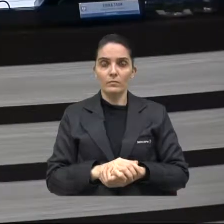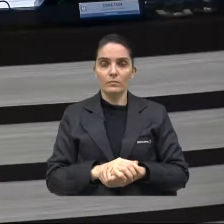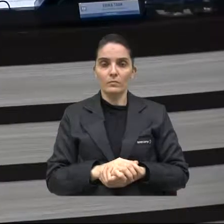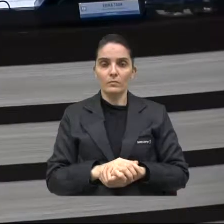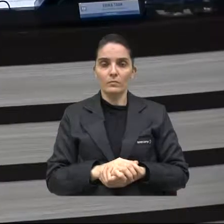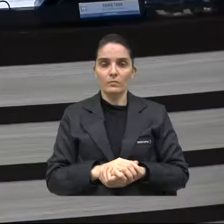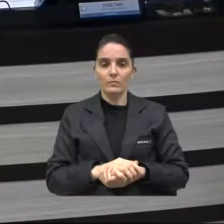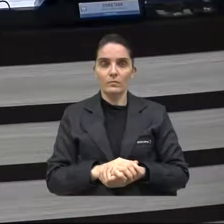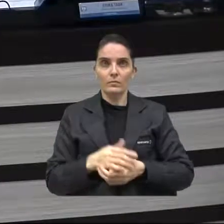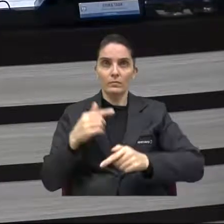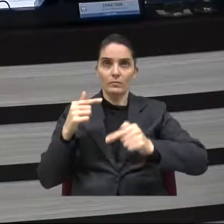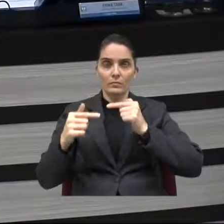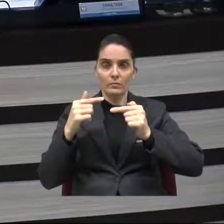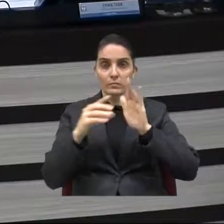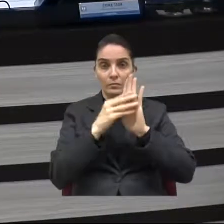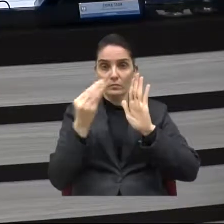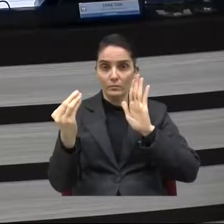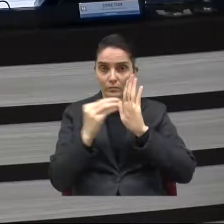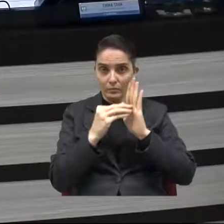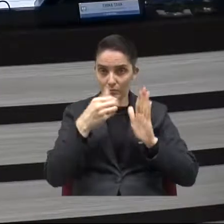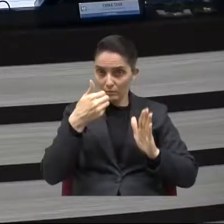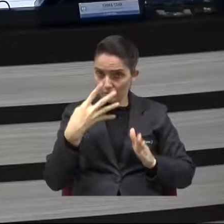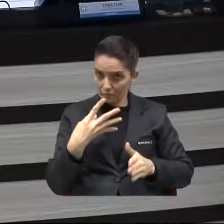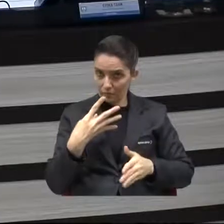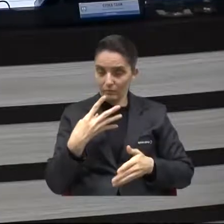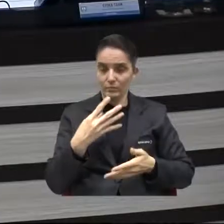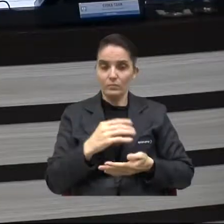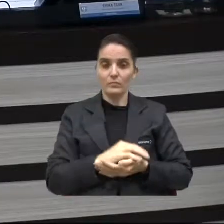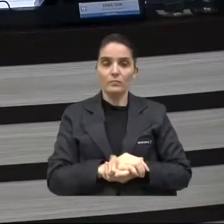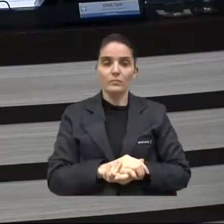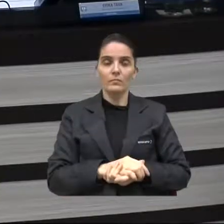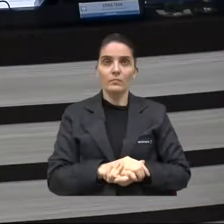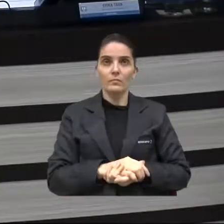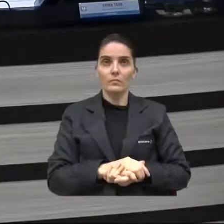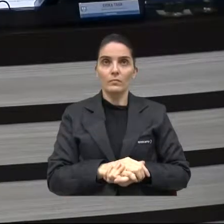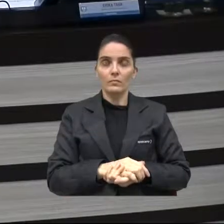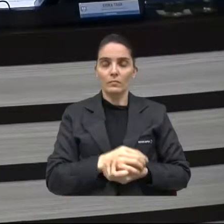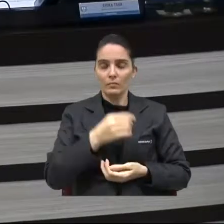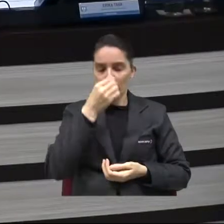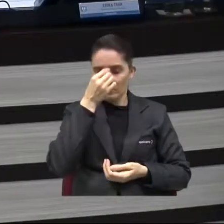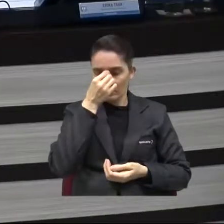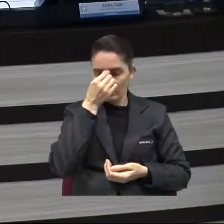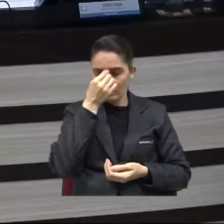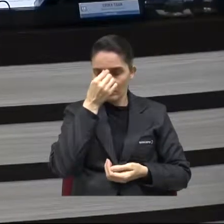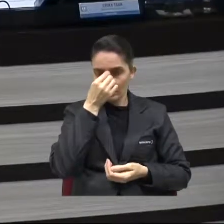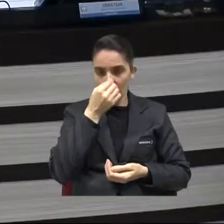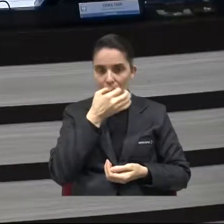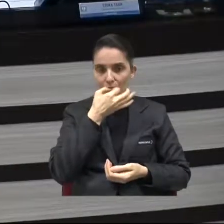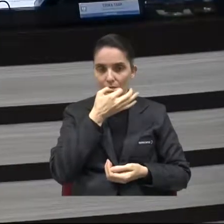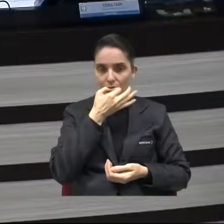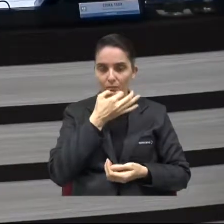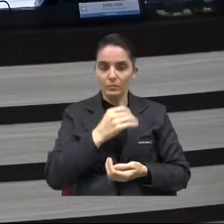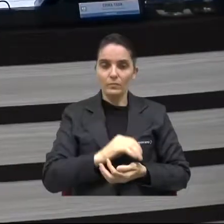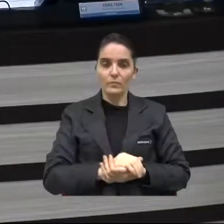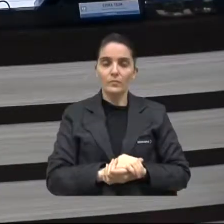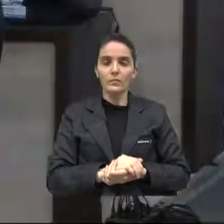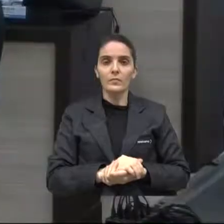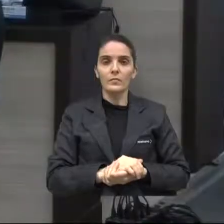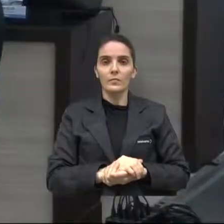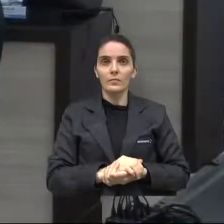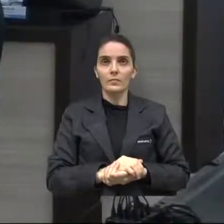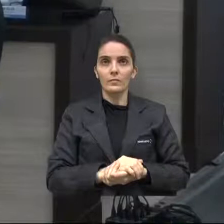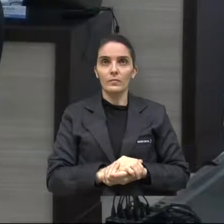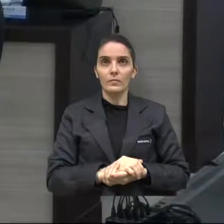Está em discussão a emenda número 14. Discutir, presidente. Com a palavra, o vereador Jorge Freitas.